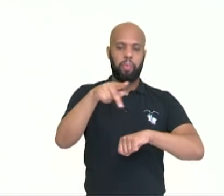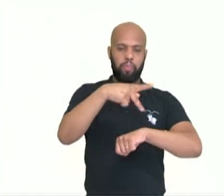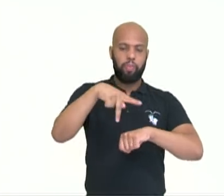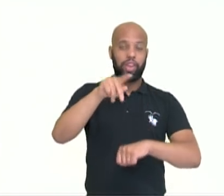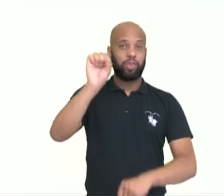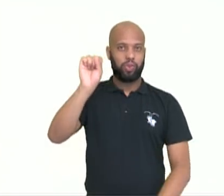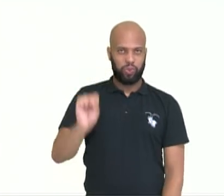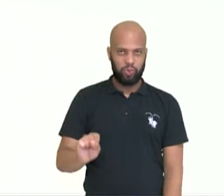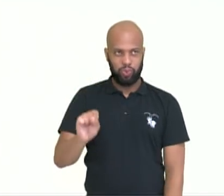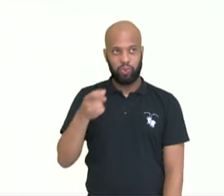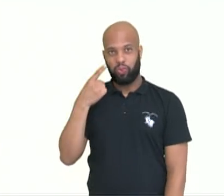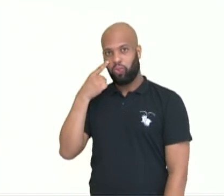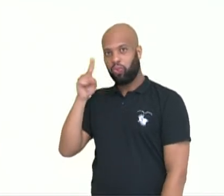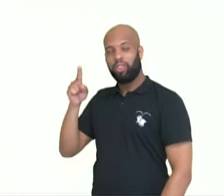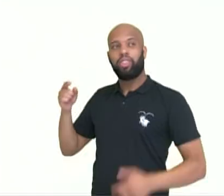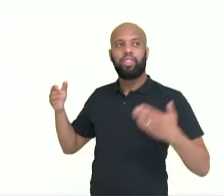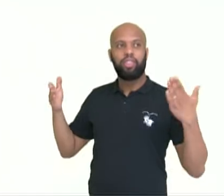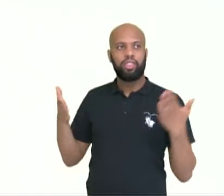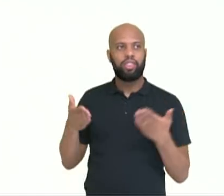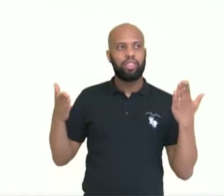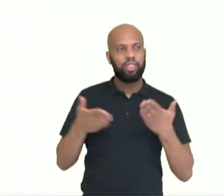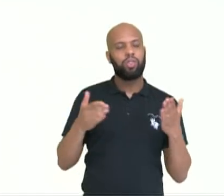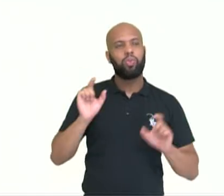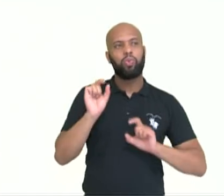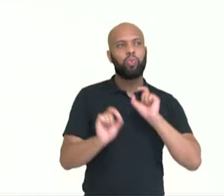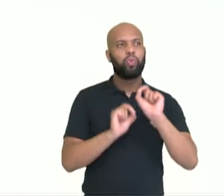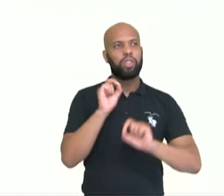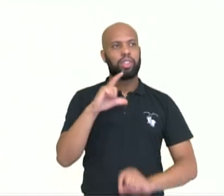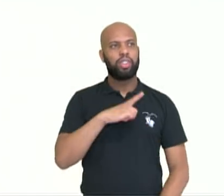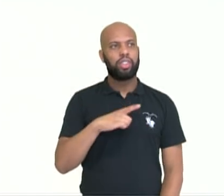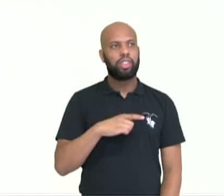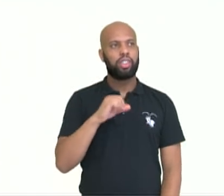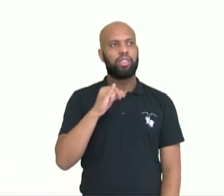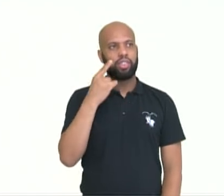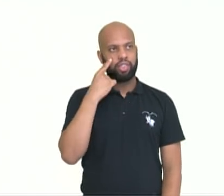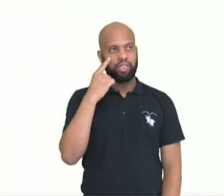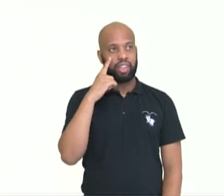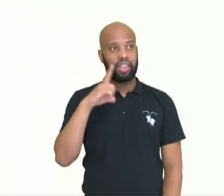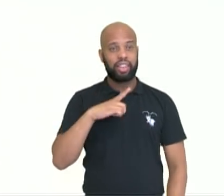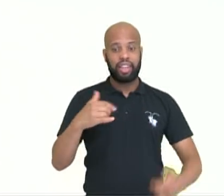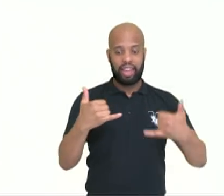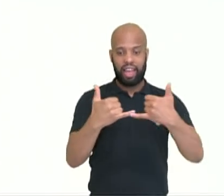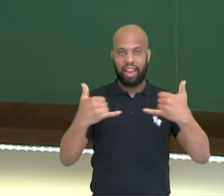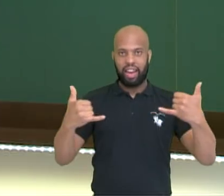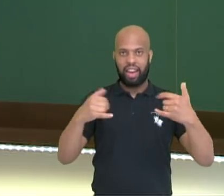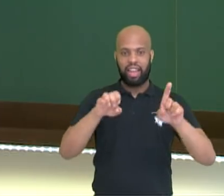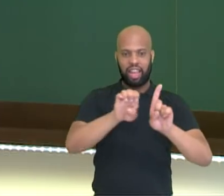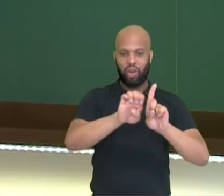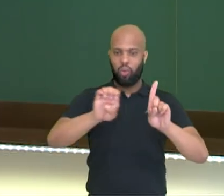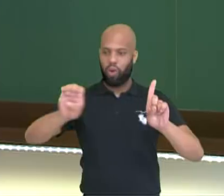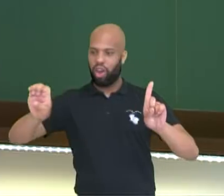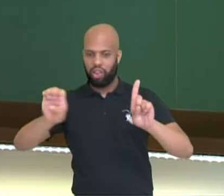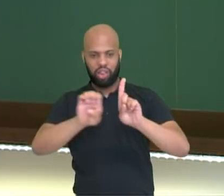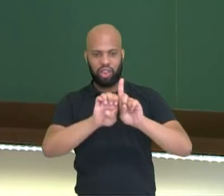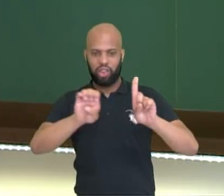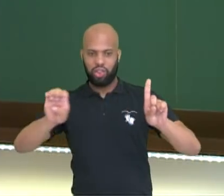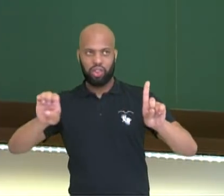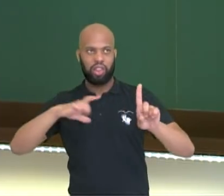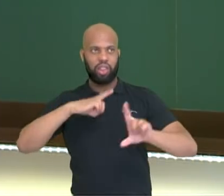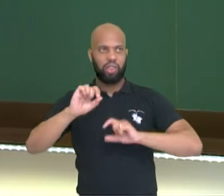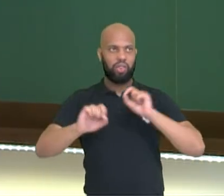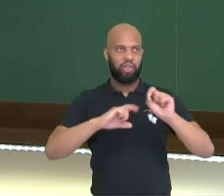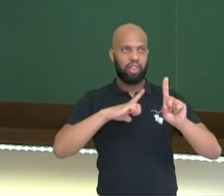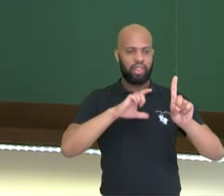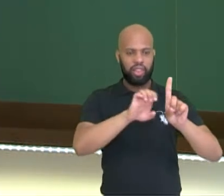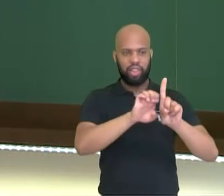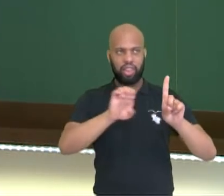sul. Observe agora aqui, se você observar aqui, a linha do Equador, ela corre mais ou menos aonde está